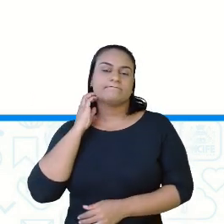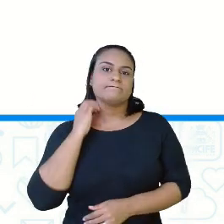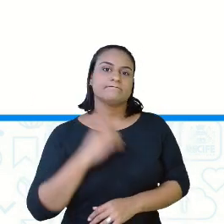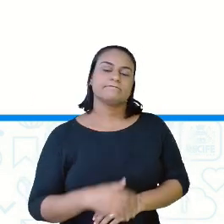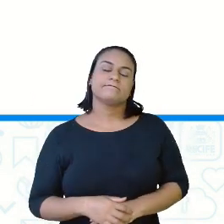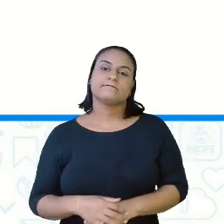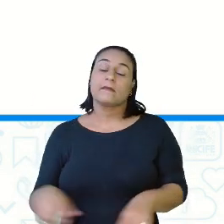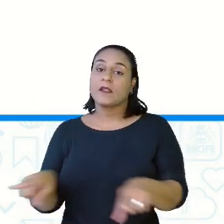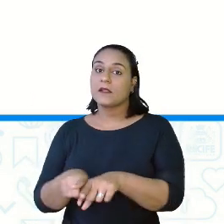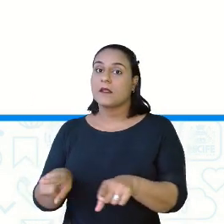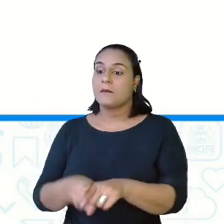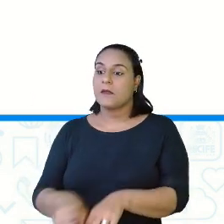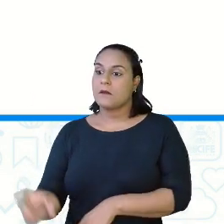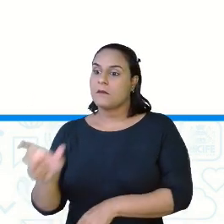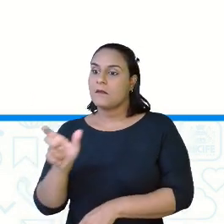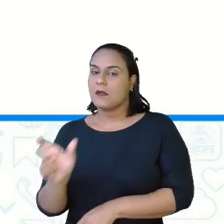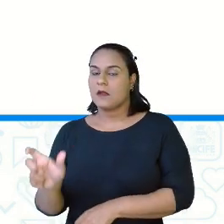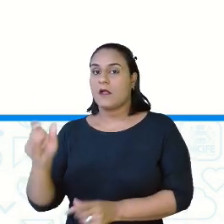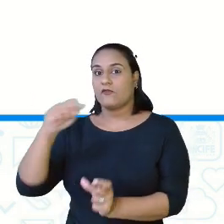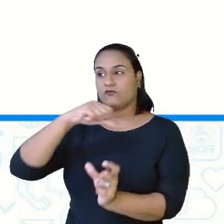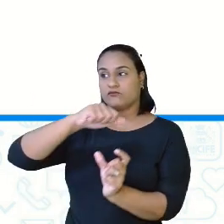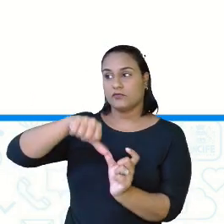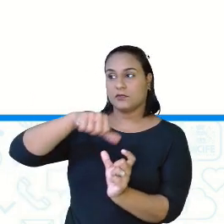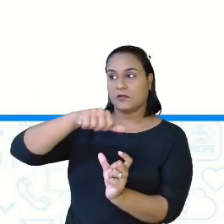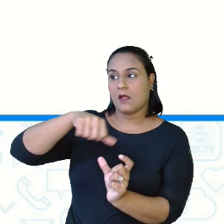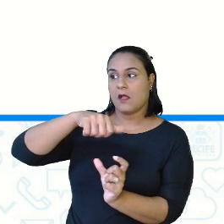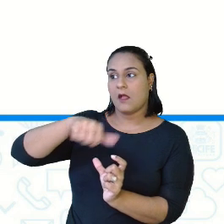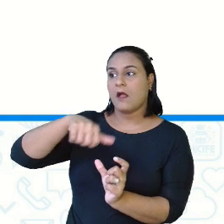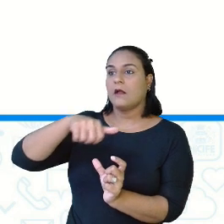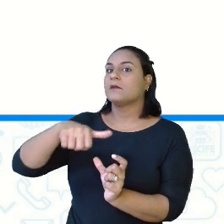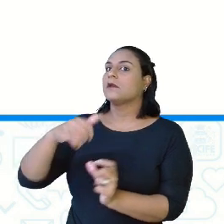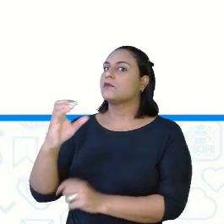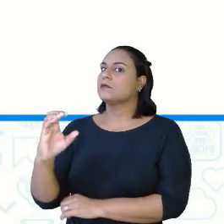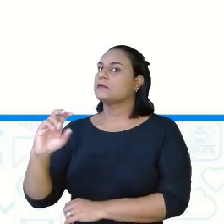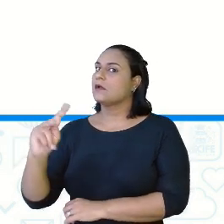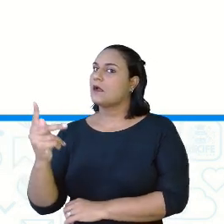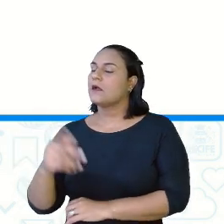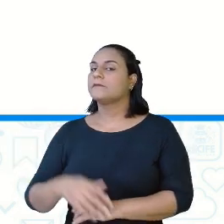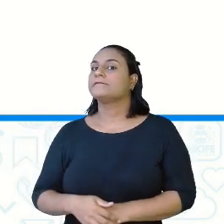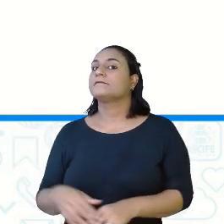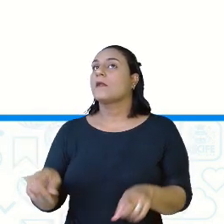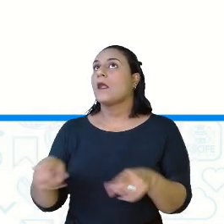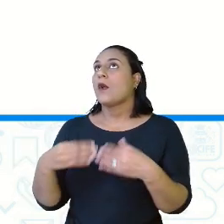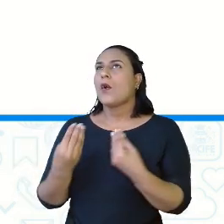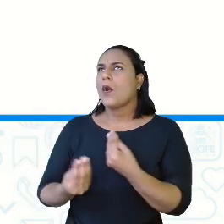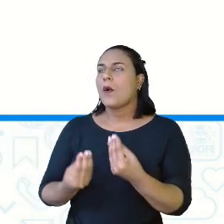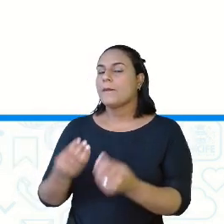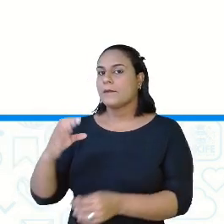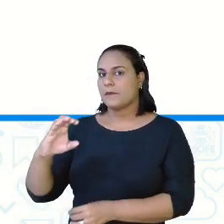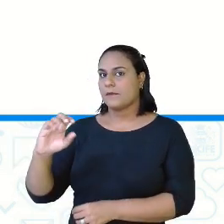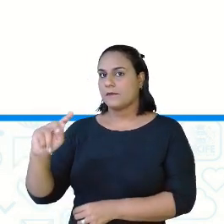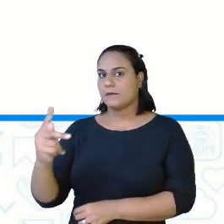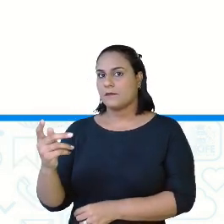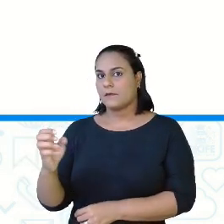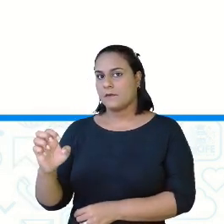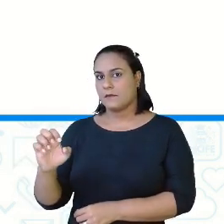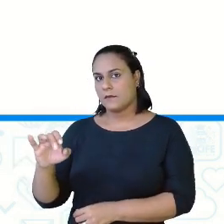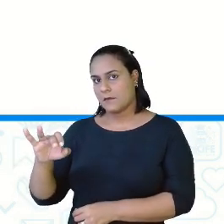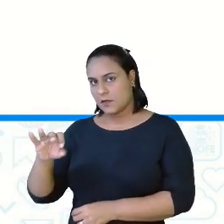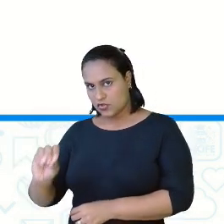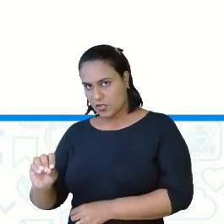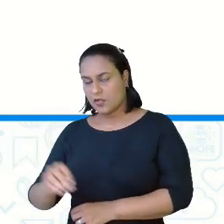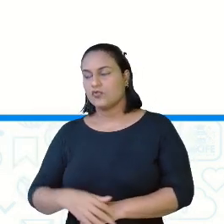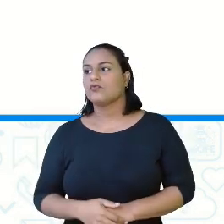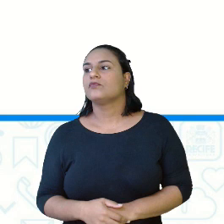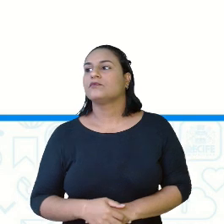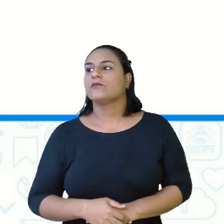E também palavras derivadas dos vocábulos das palavras com CH, como as que são derivadas de cheio, as que